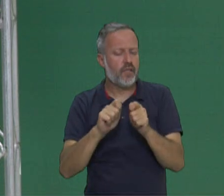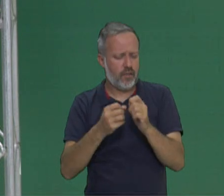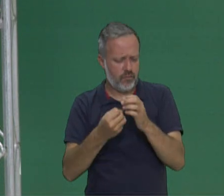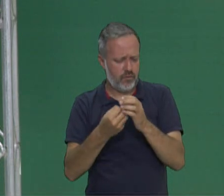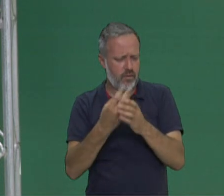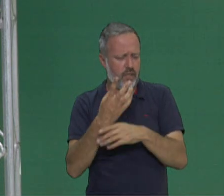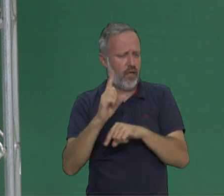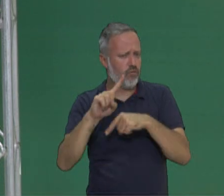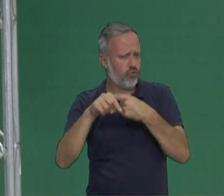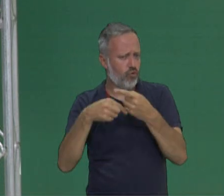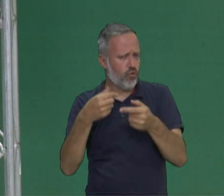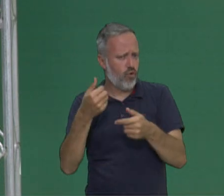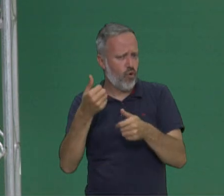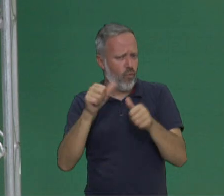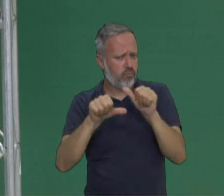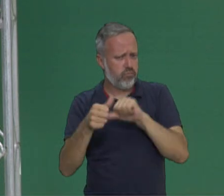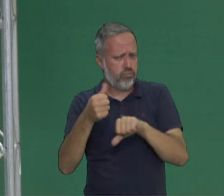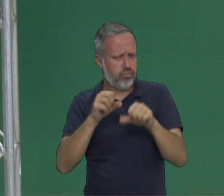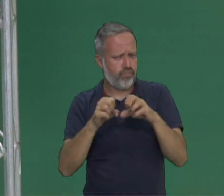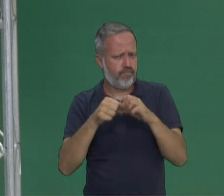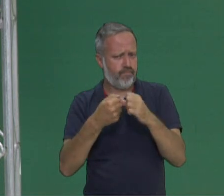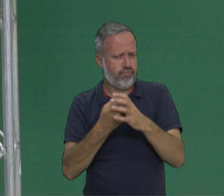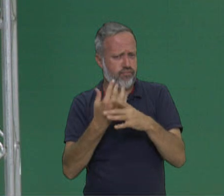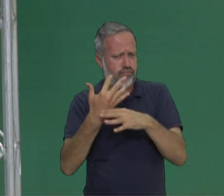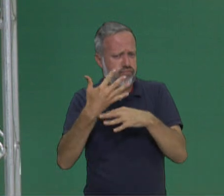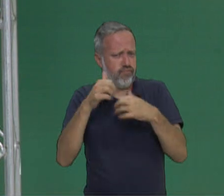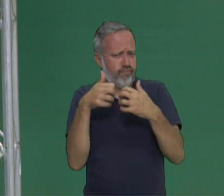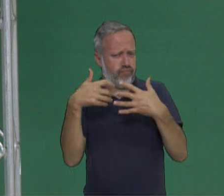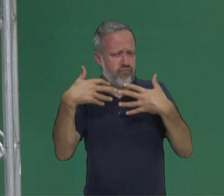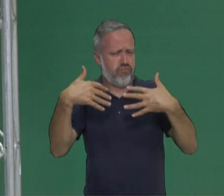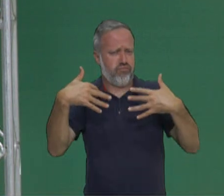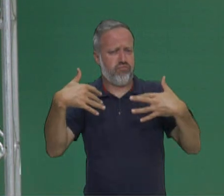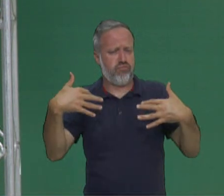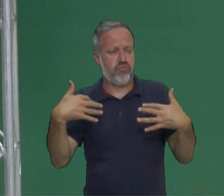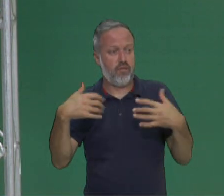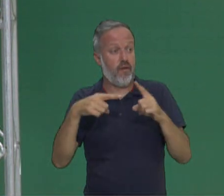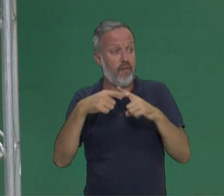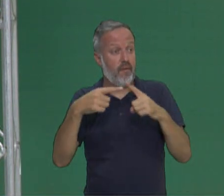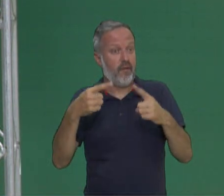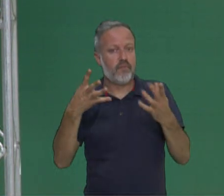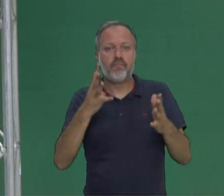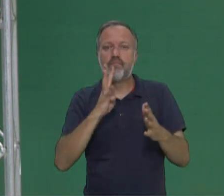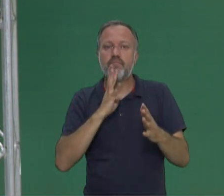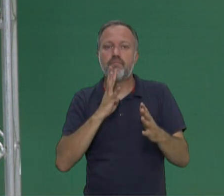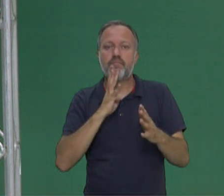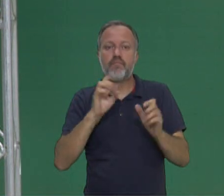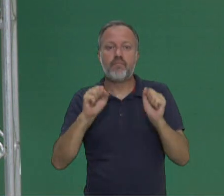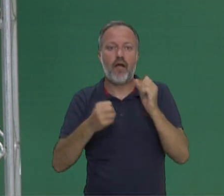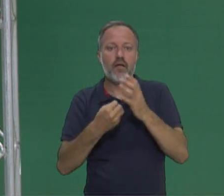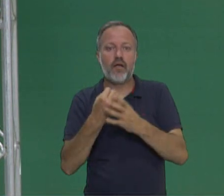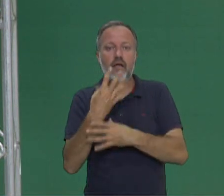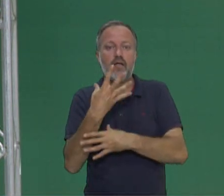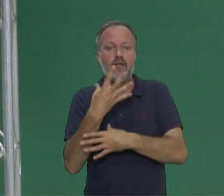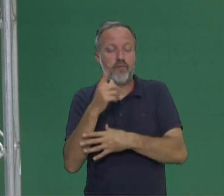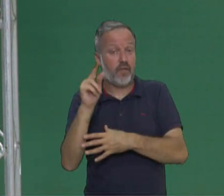Olha que interessante, a ciência caminhou além do que ele conhecia na época, mas o que ele criou ainda vai